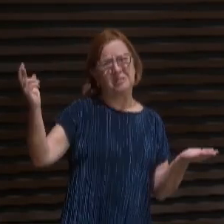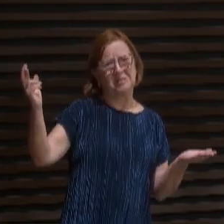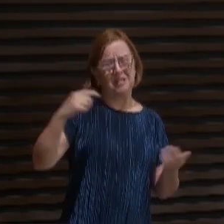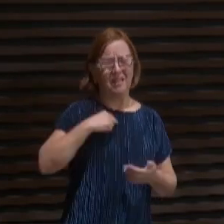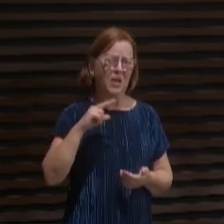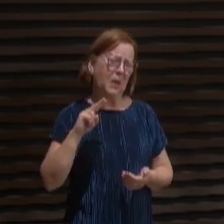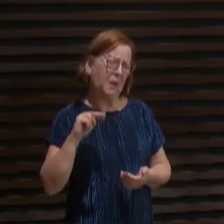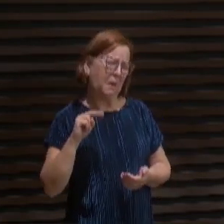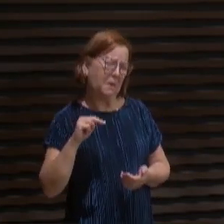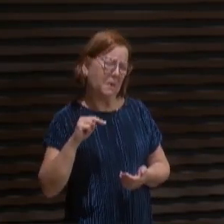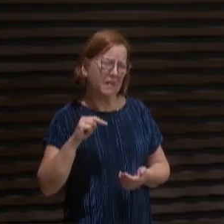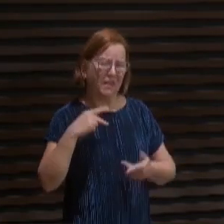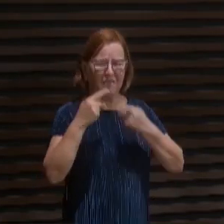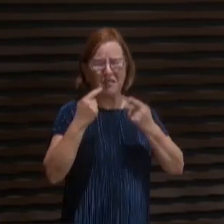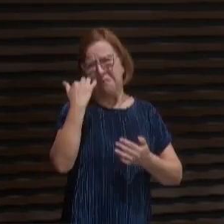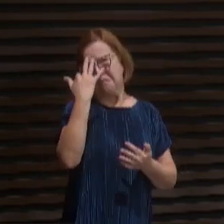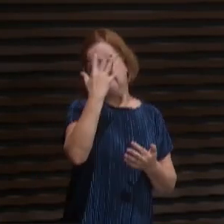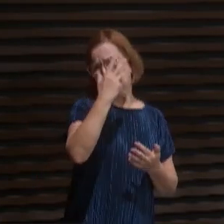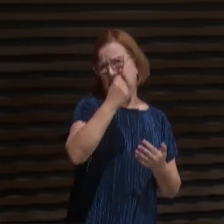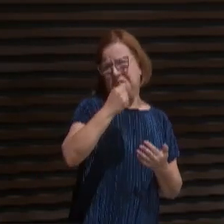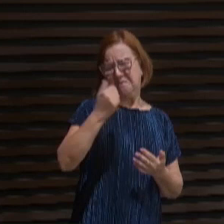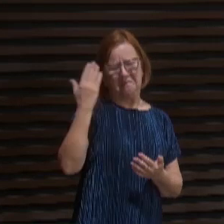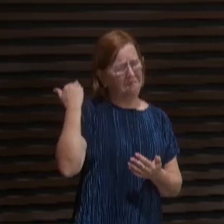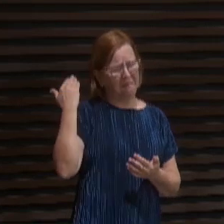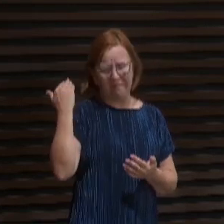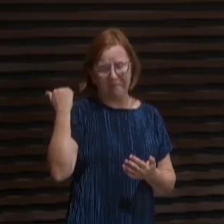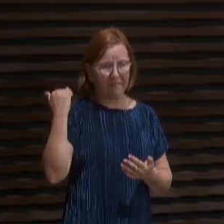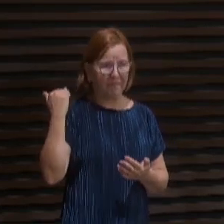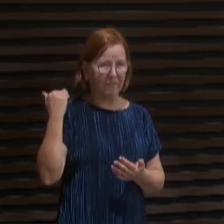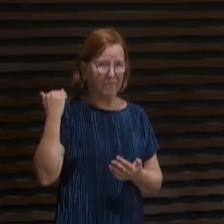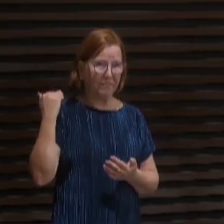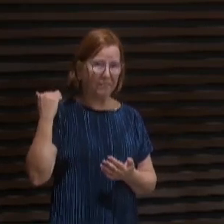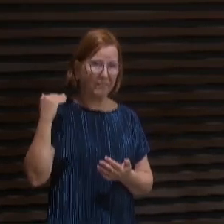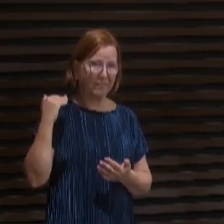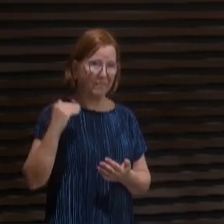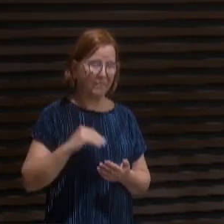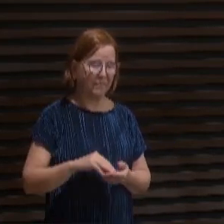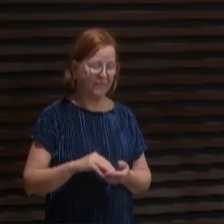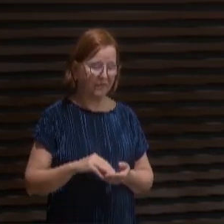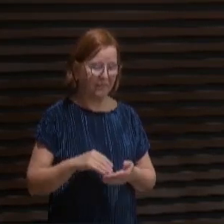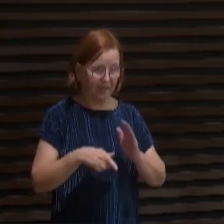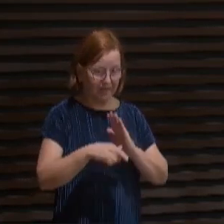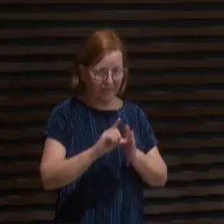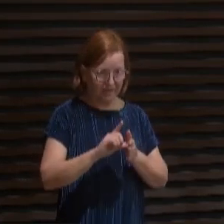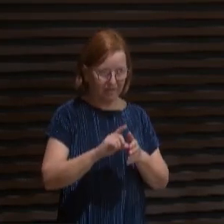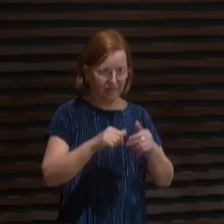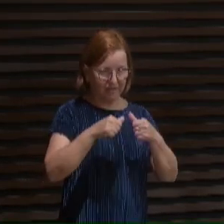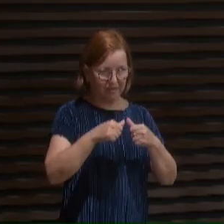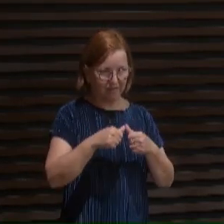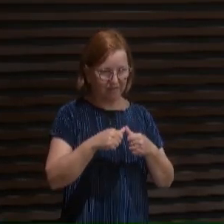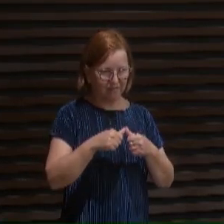nunca fui eloquente, nem outrora, isto é, antes, quando ele estava na força